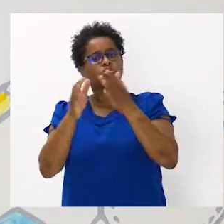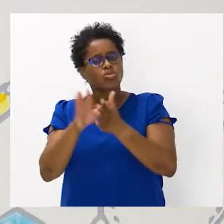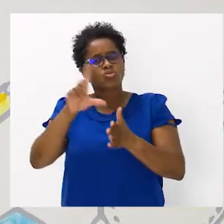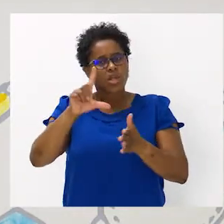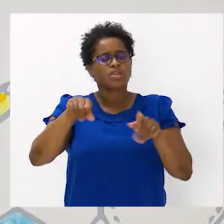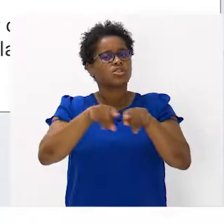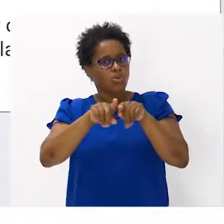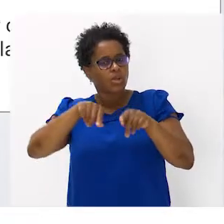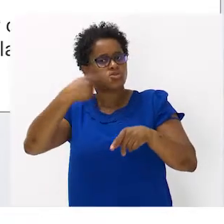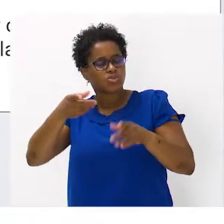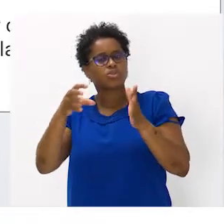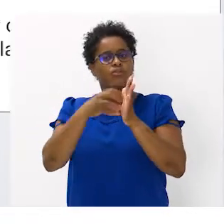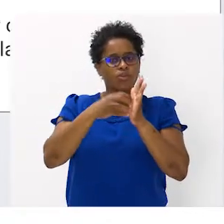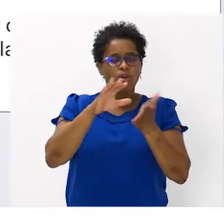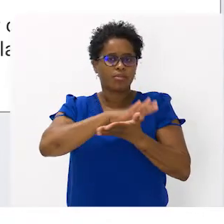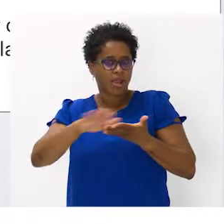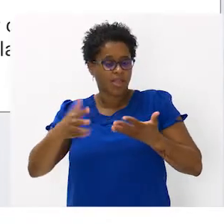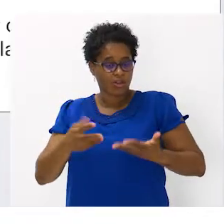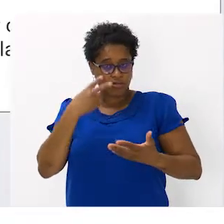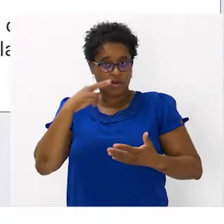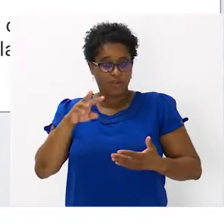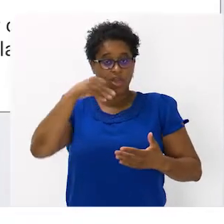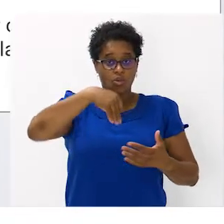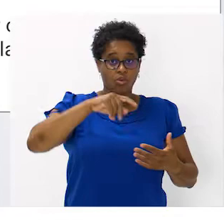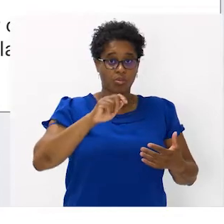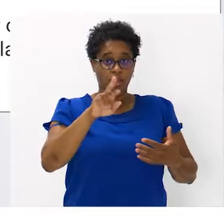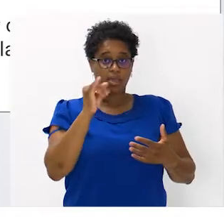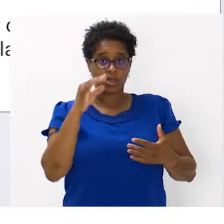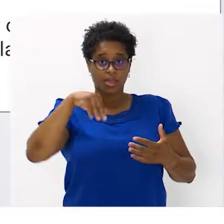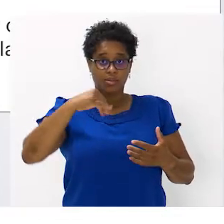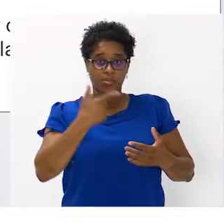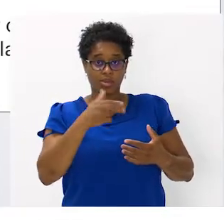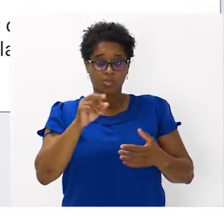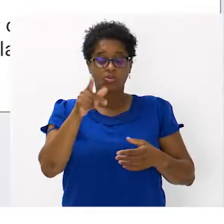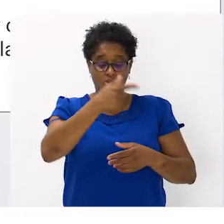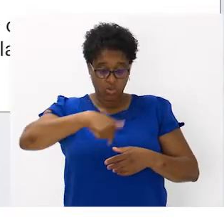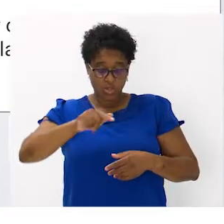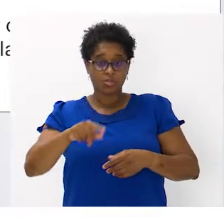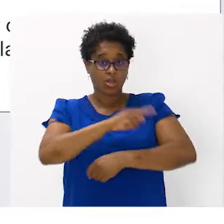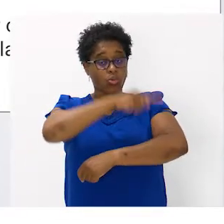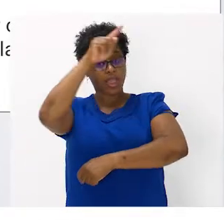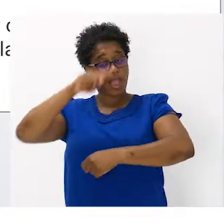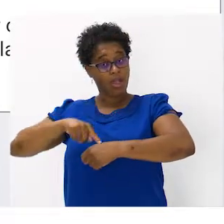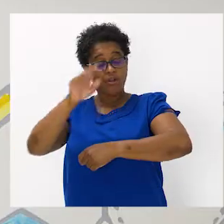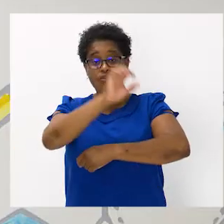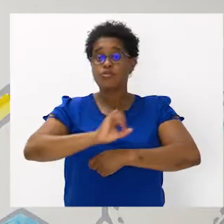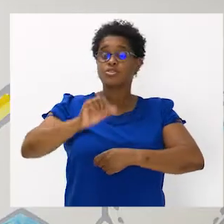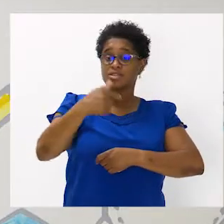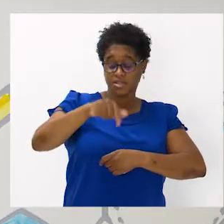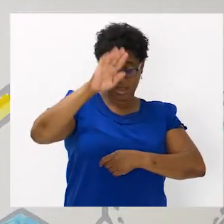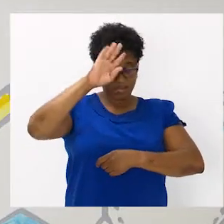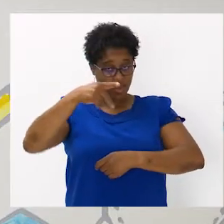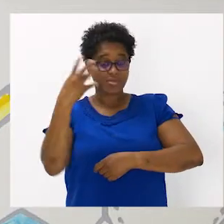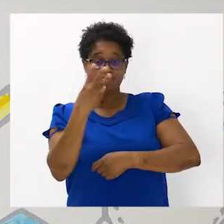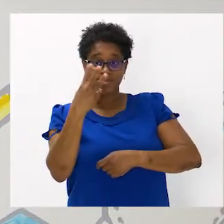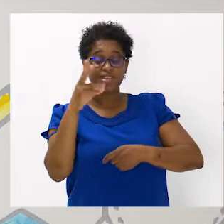as outras figuras planas. Vamos ver agora o perímetro. Nós temos aqui triângulo. Triângulo, vocês sabem que tem